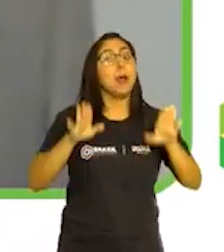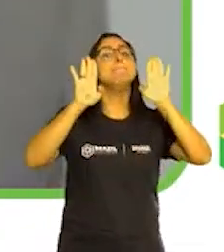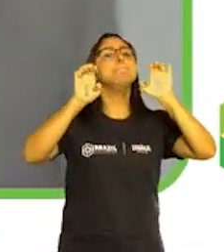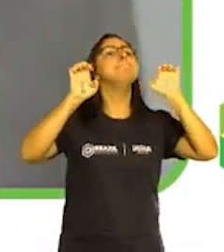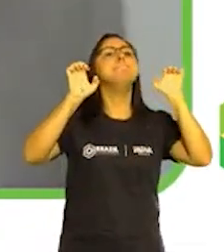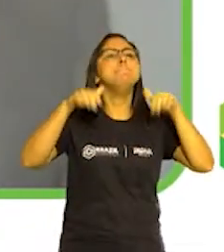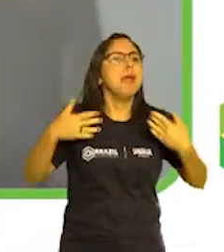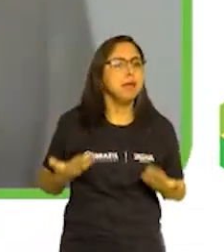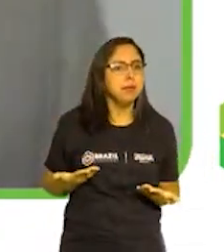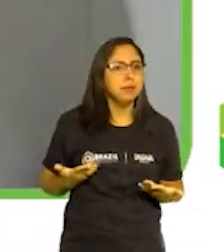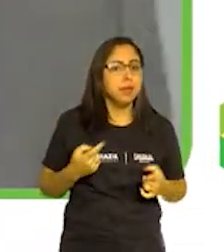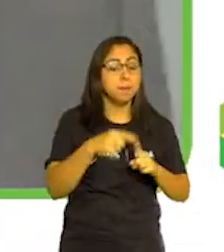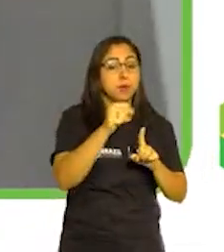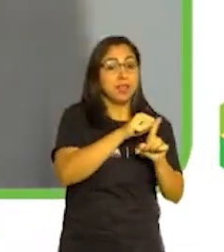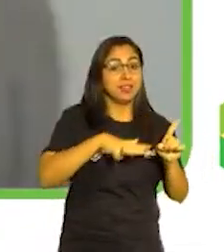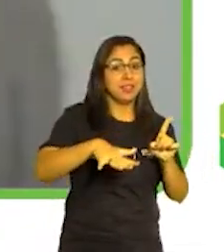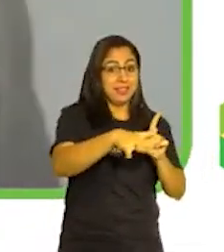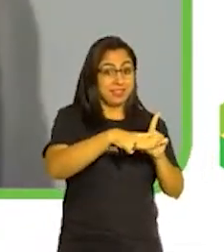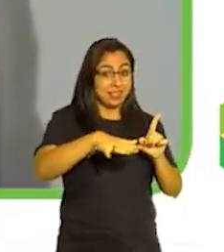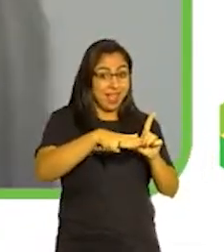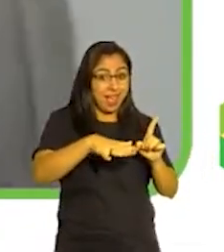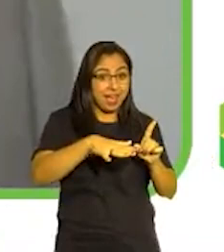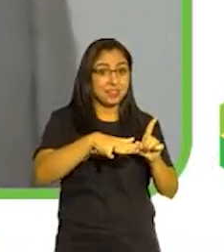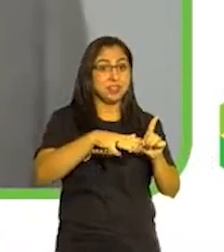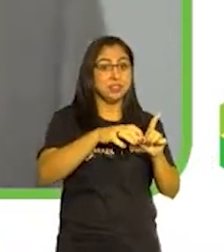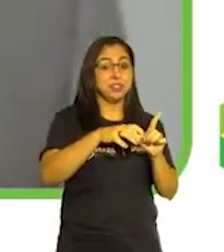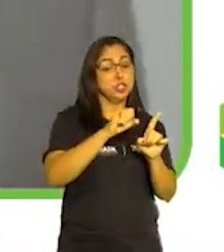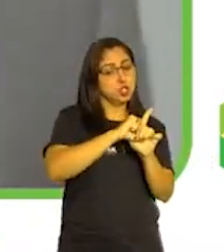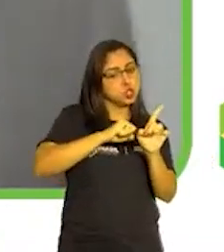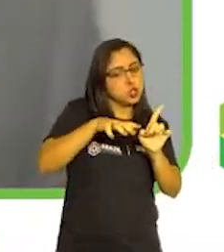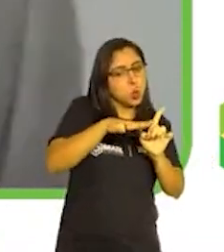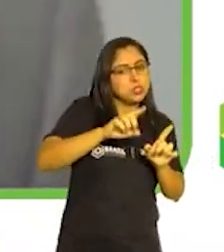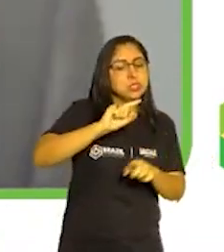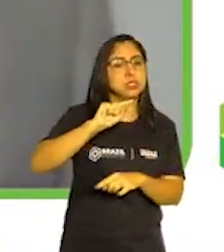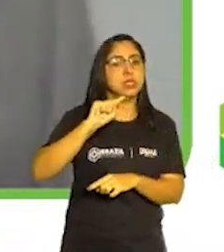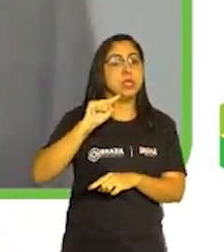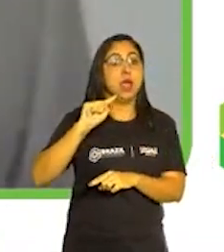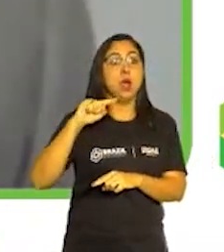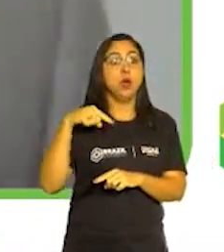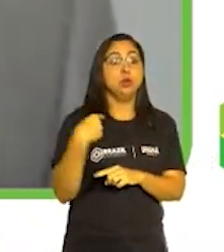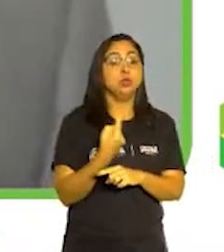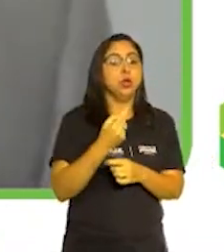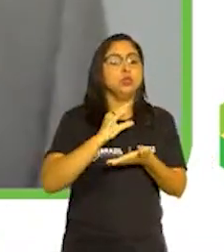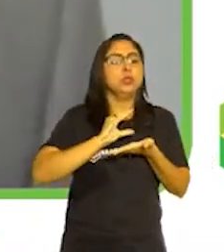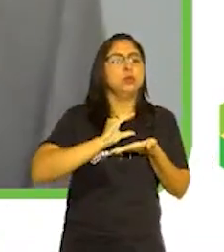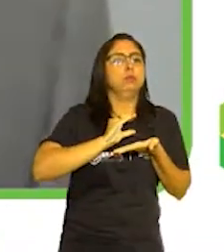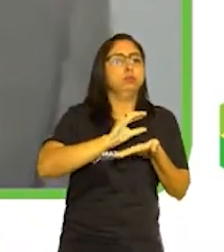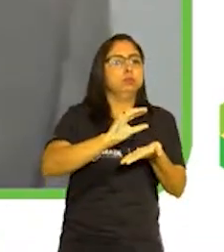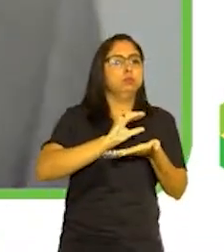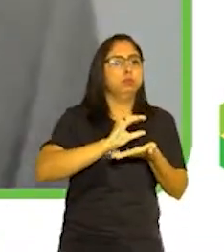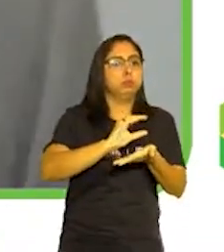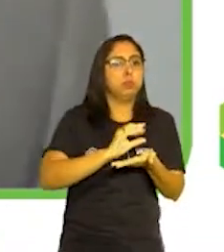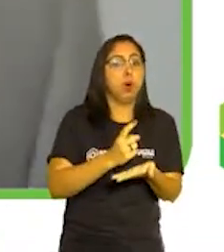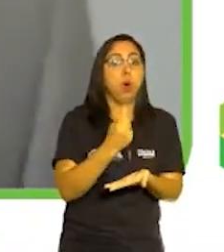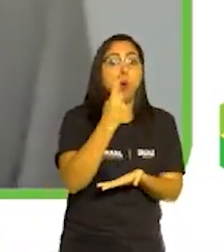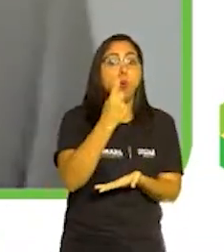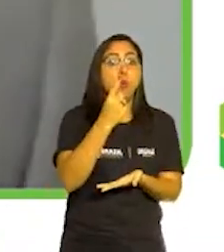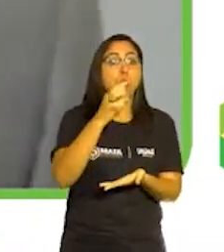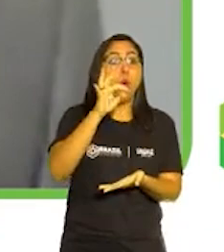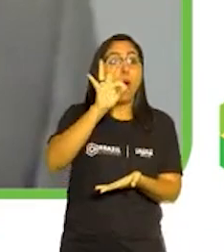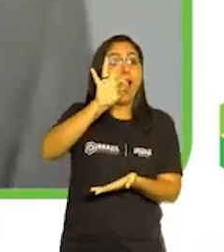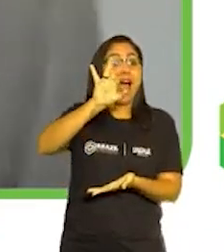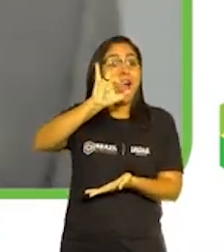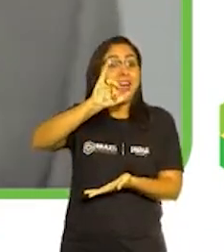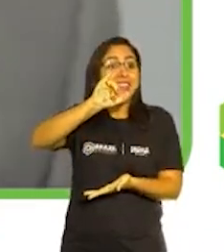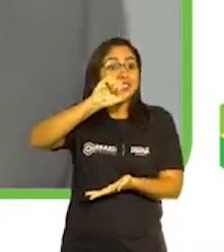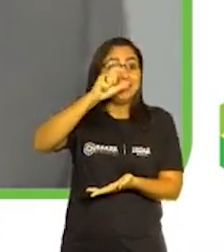onde a gente gasta um trilhão e meio ou mais na área social e a gente não tem um claro